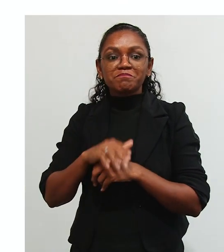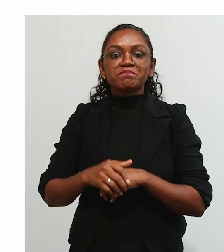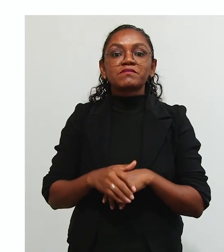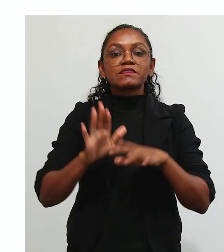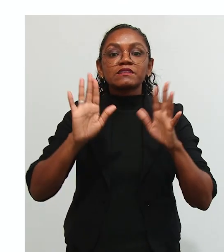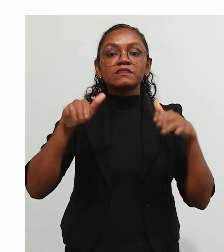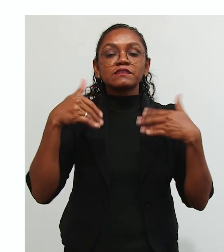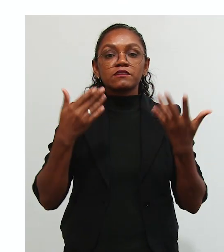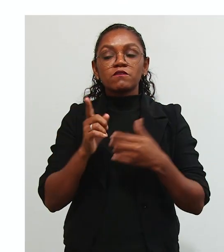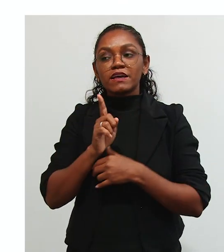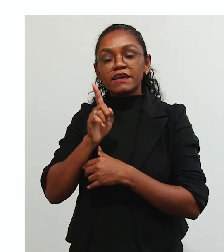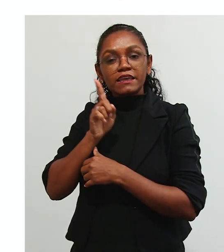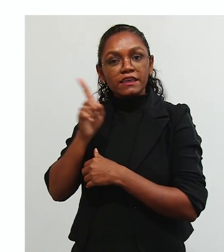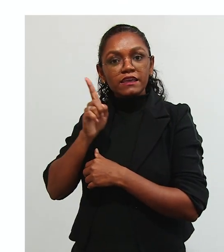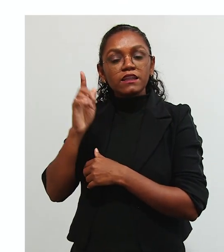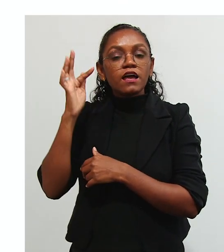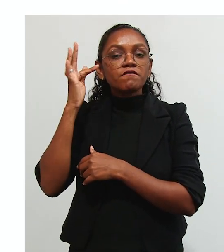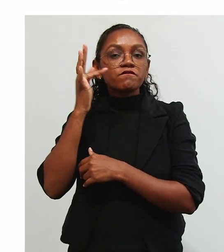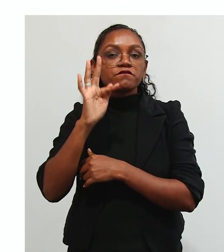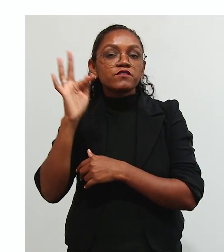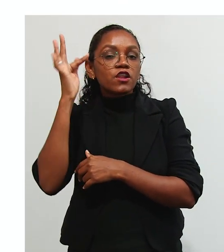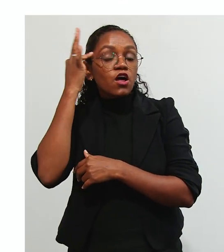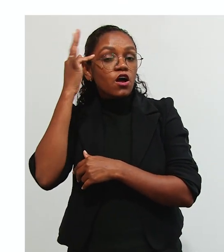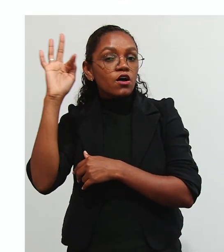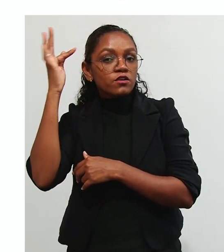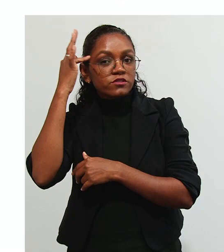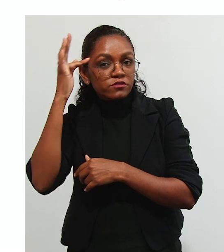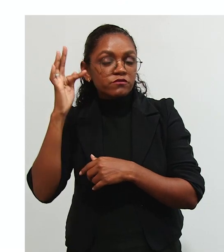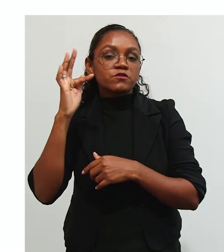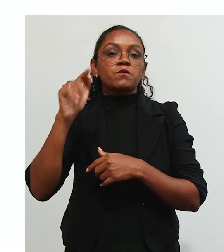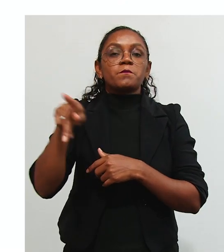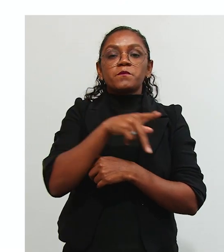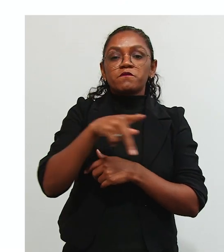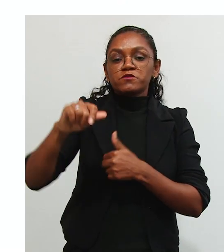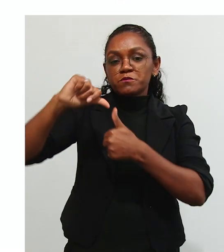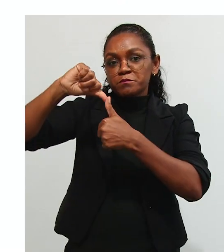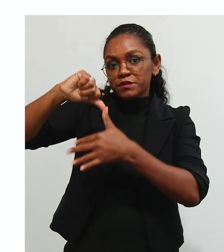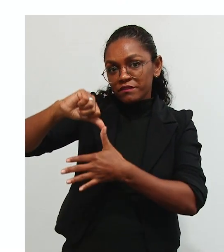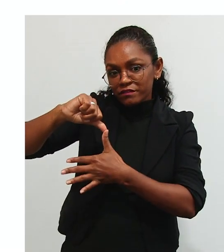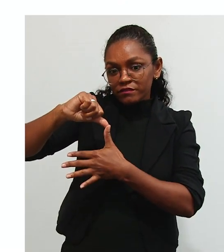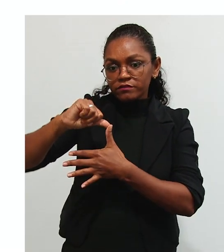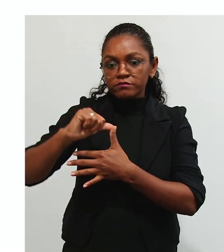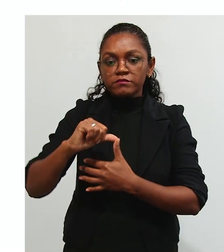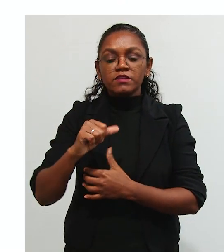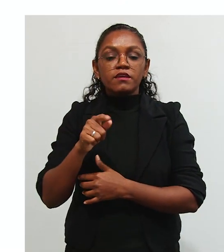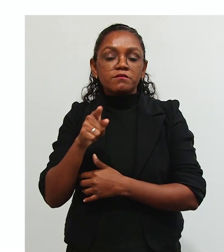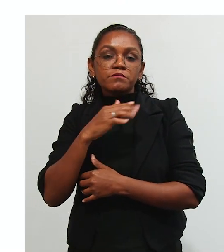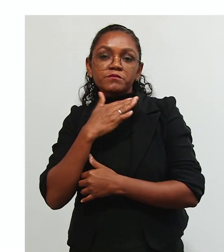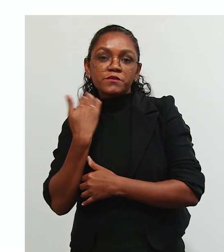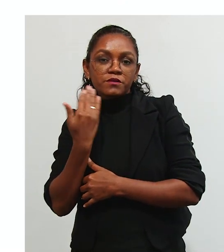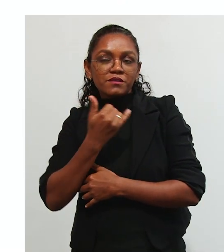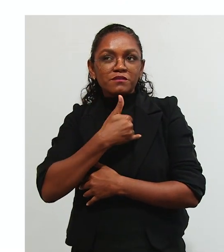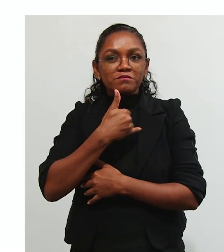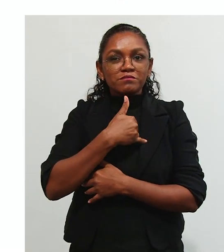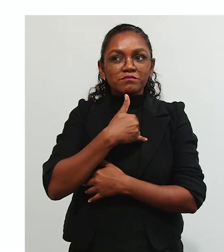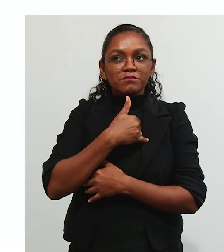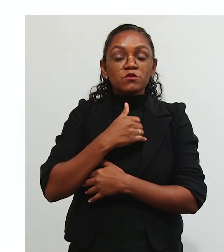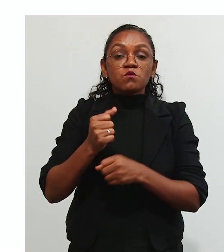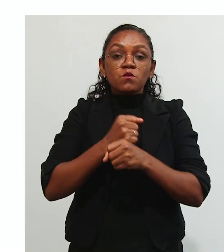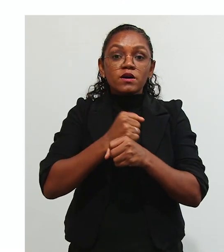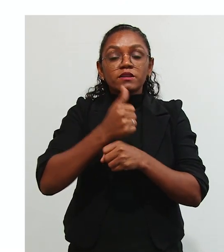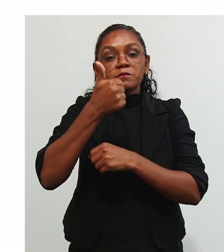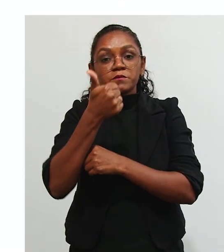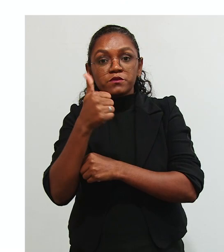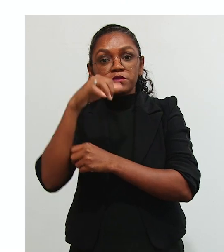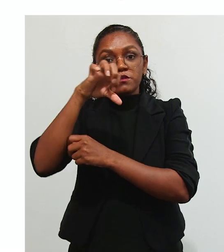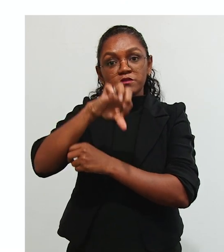Dewey foi um filósofo e professor americano. Ele faleceu em 1952 e